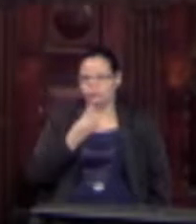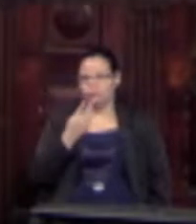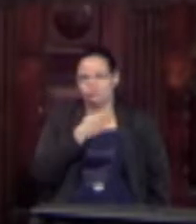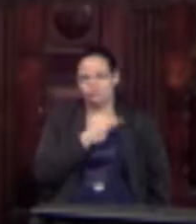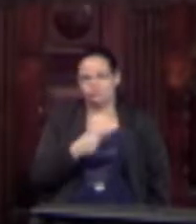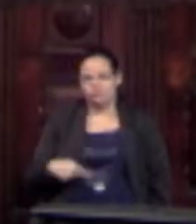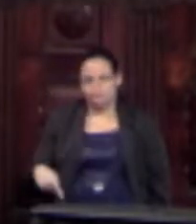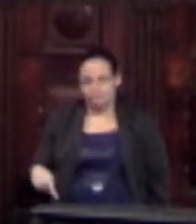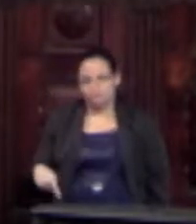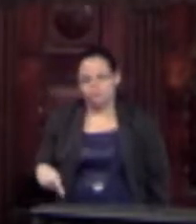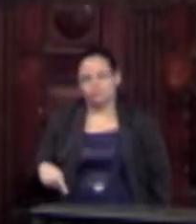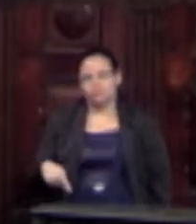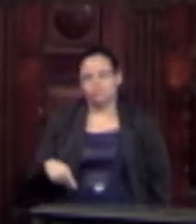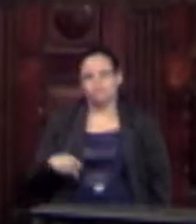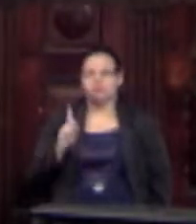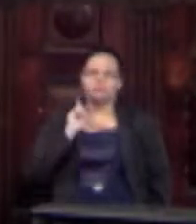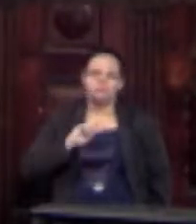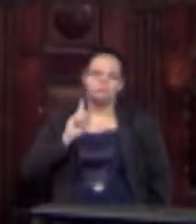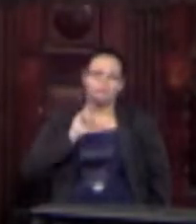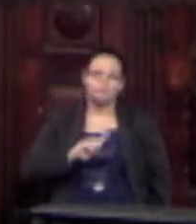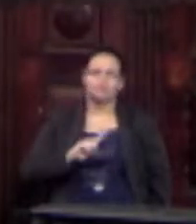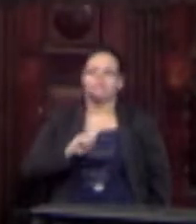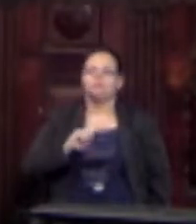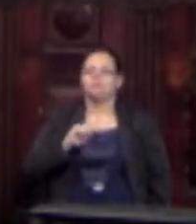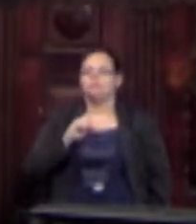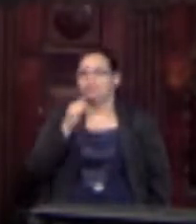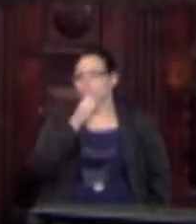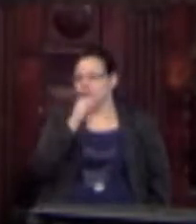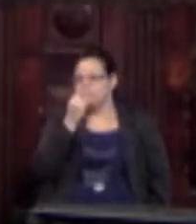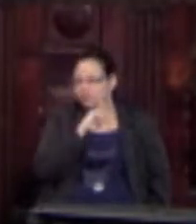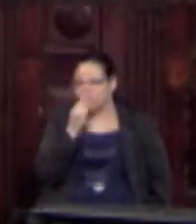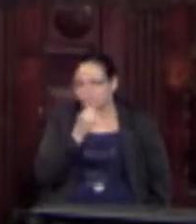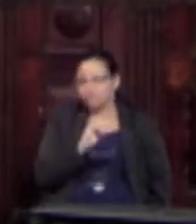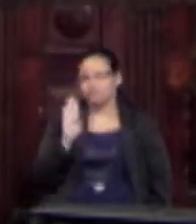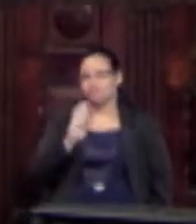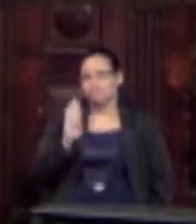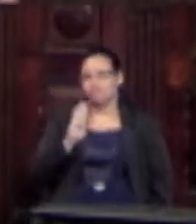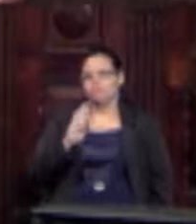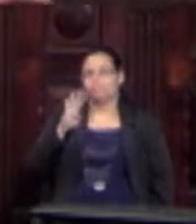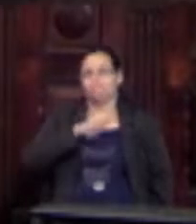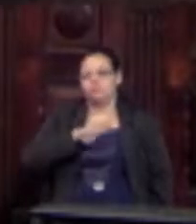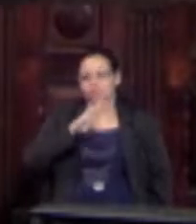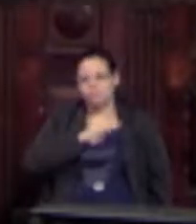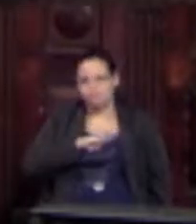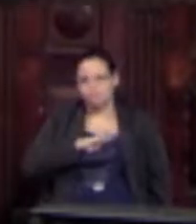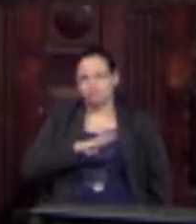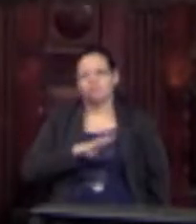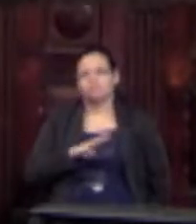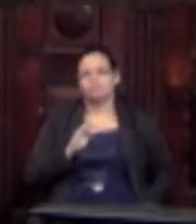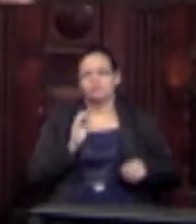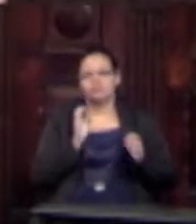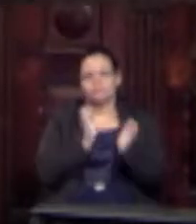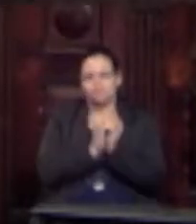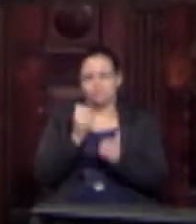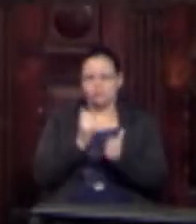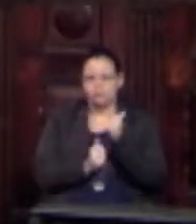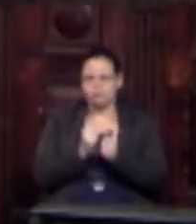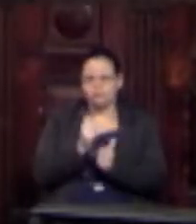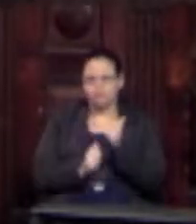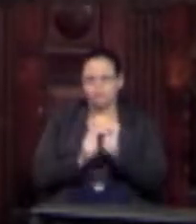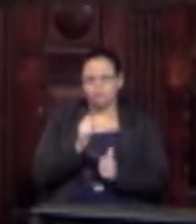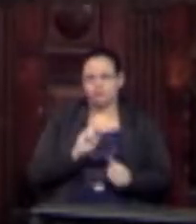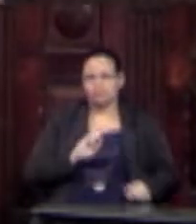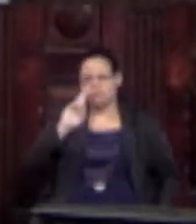de clubes, Flamengo, Fluminense, Botafogo e Vasco, e sem número de